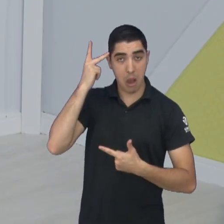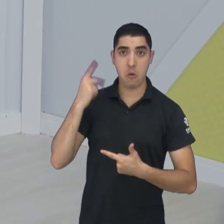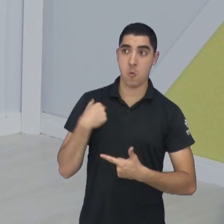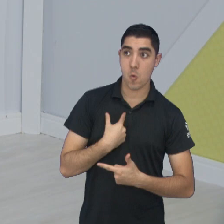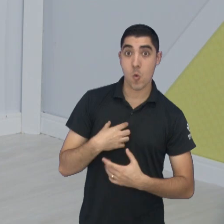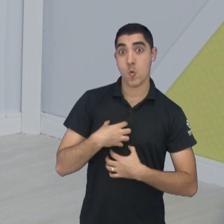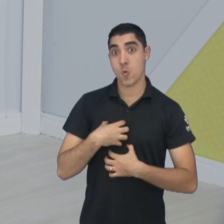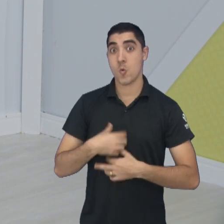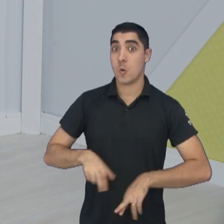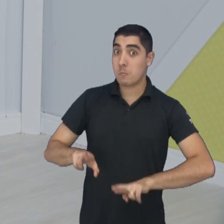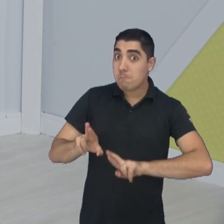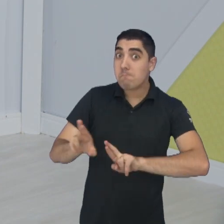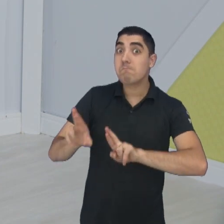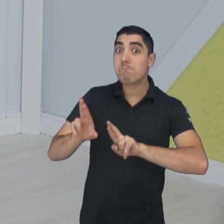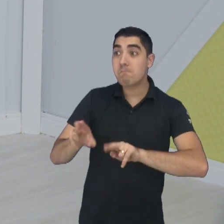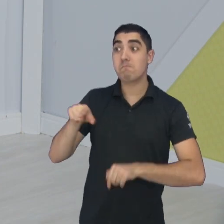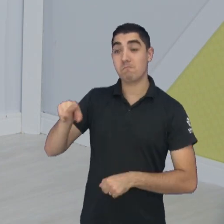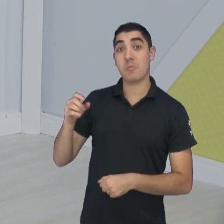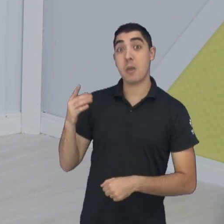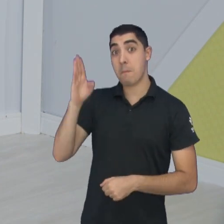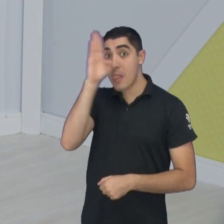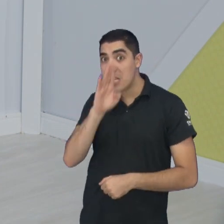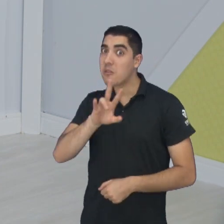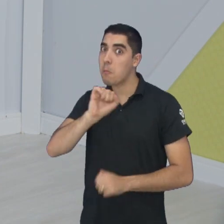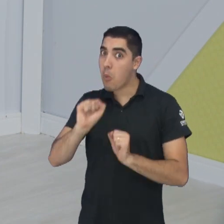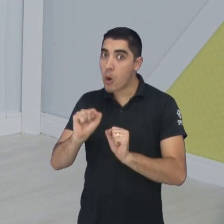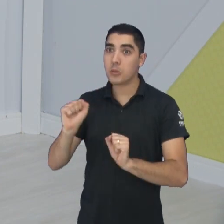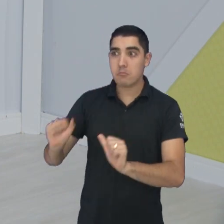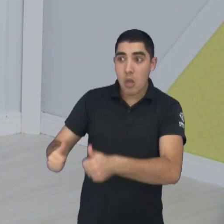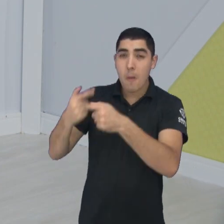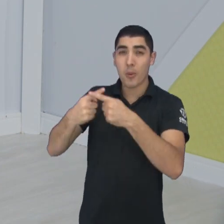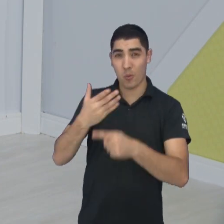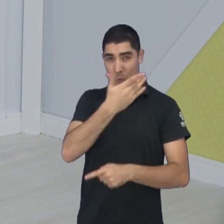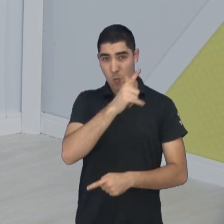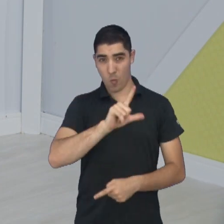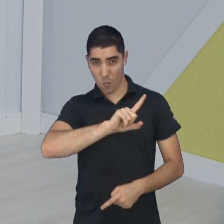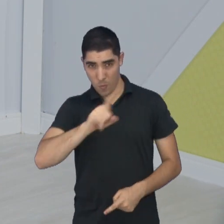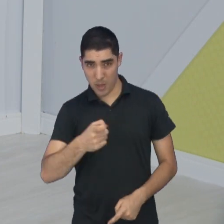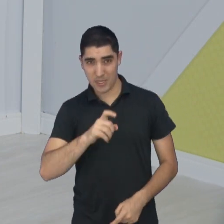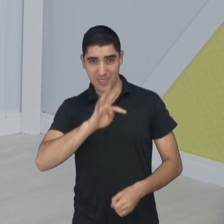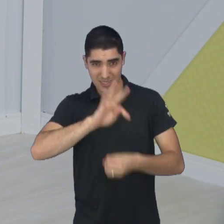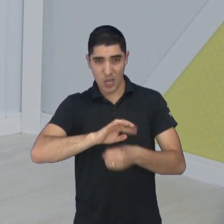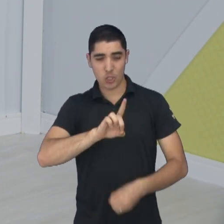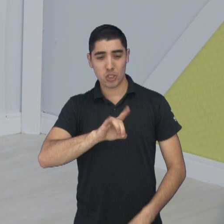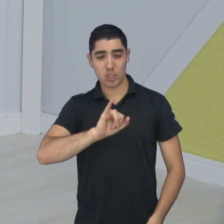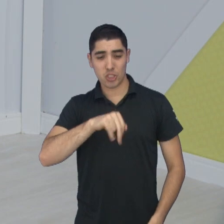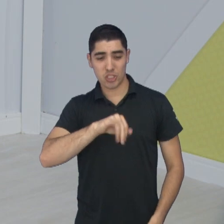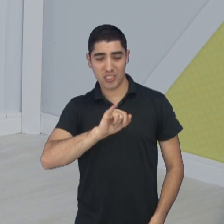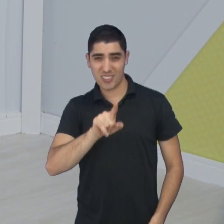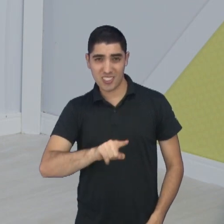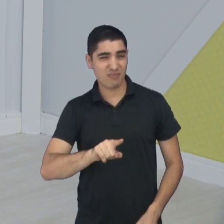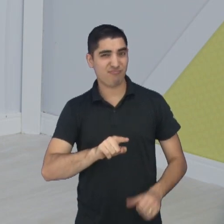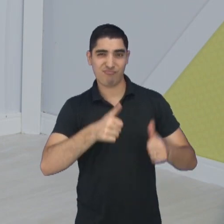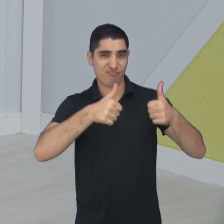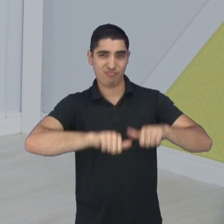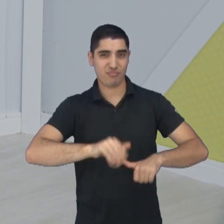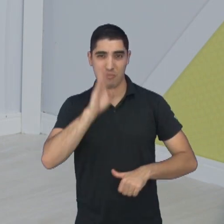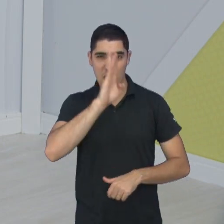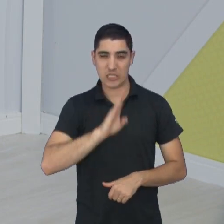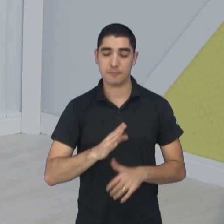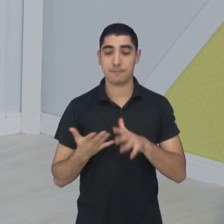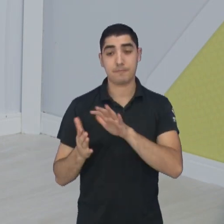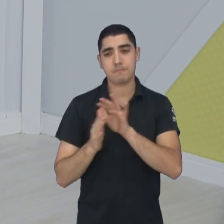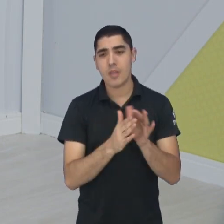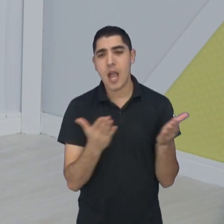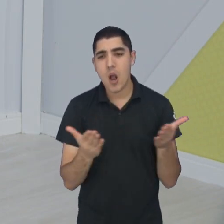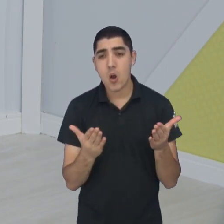esperanças e boas expectativas com a seleção brasileira, que com o Diniz realmente não vinha dando muito certo. Brunão, para a gente fechar esse